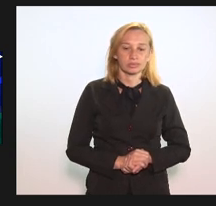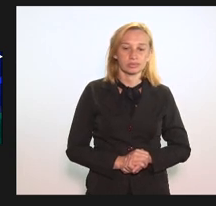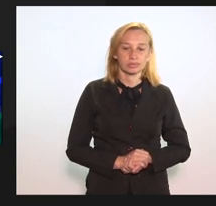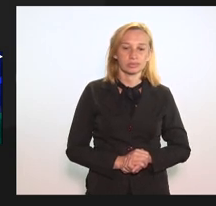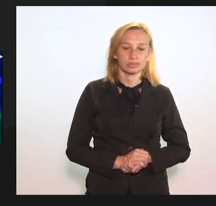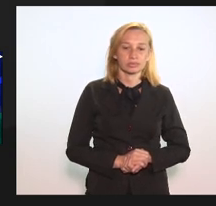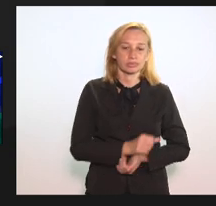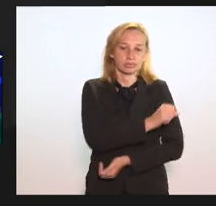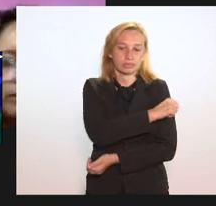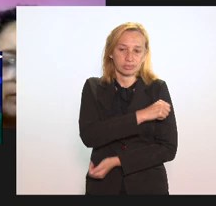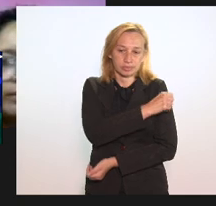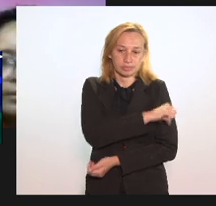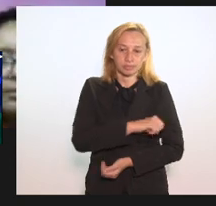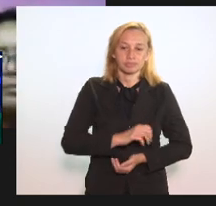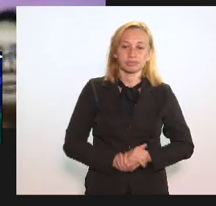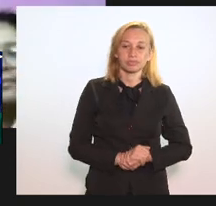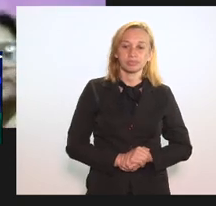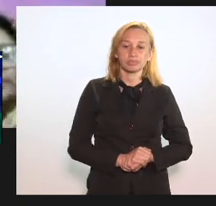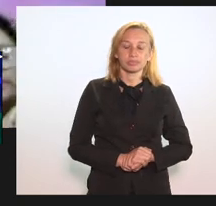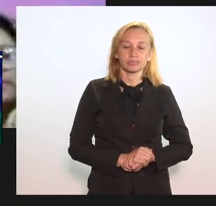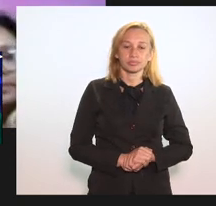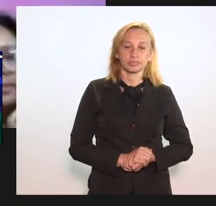a enfermeira